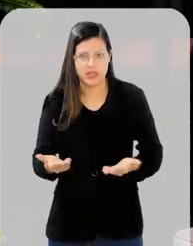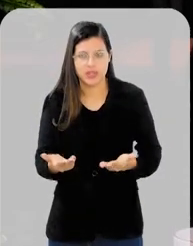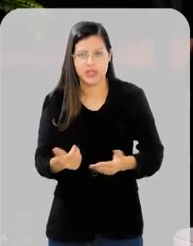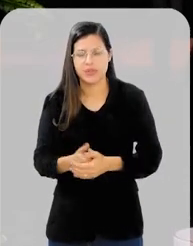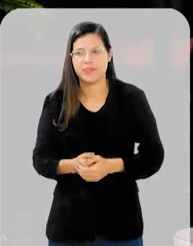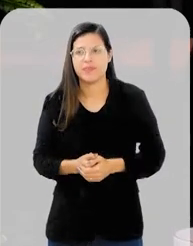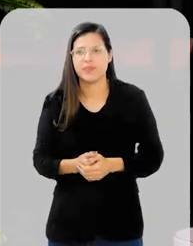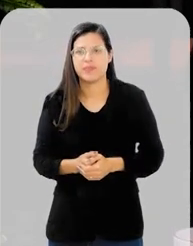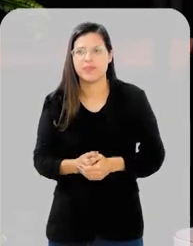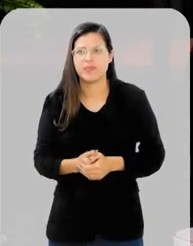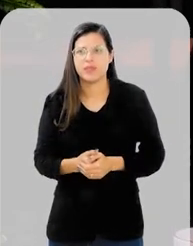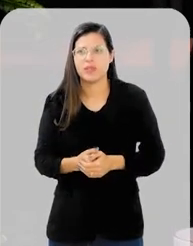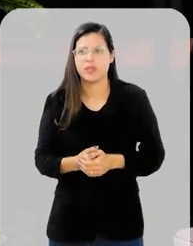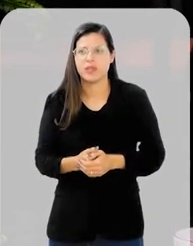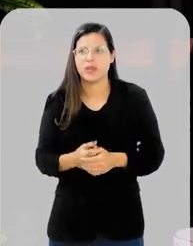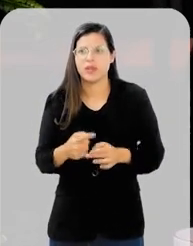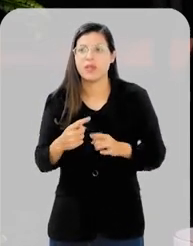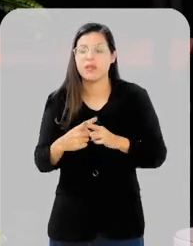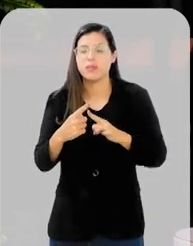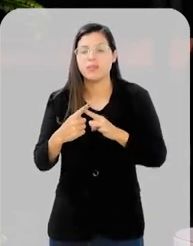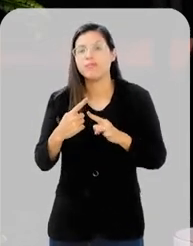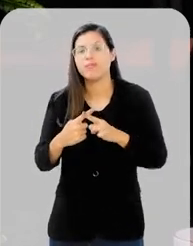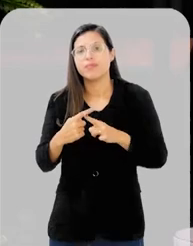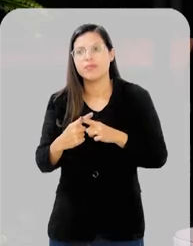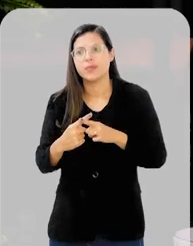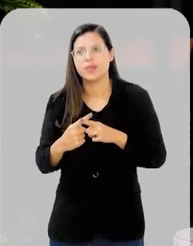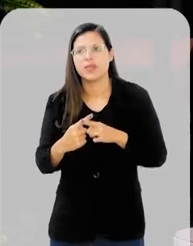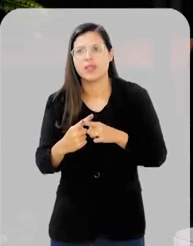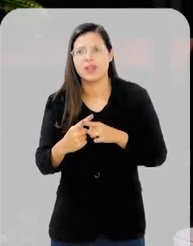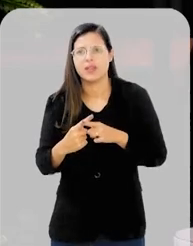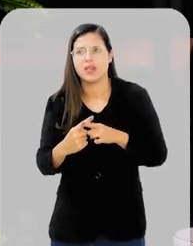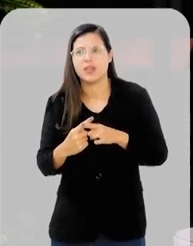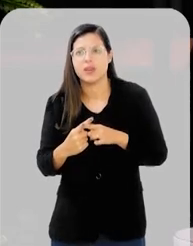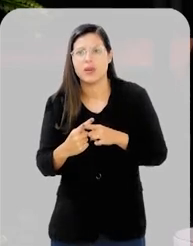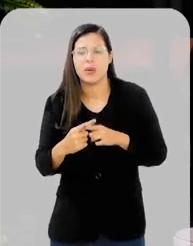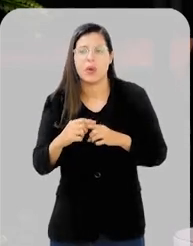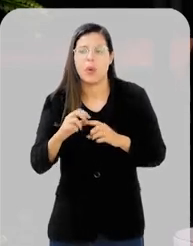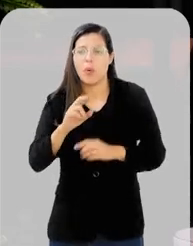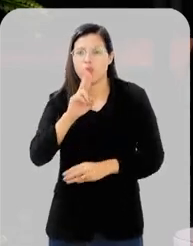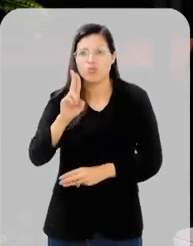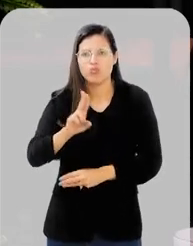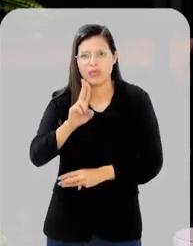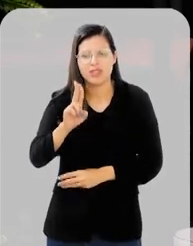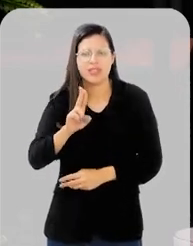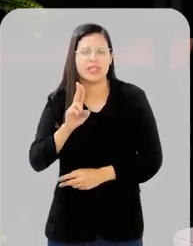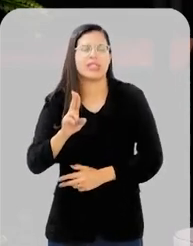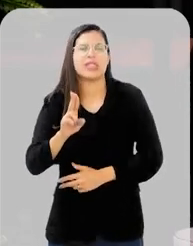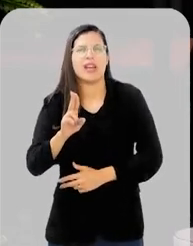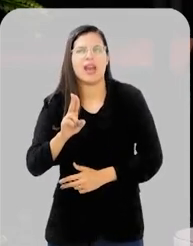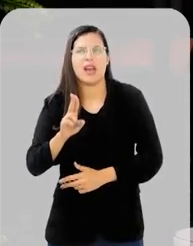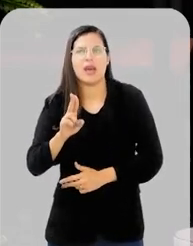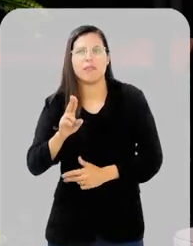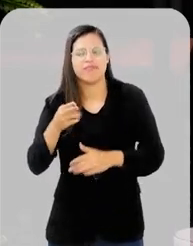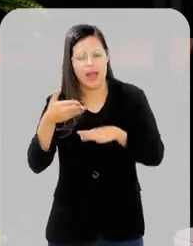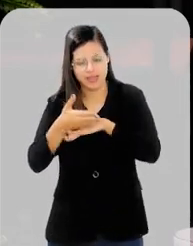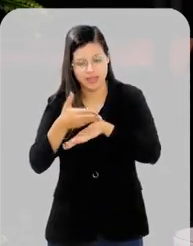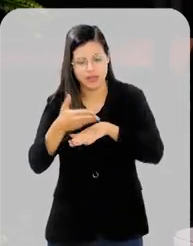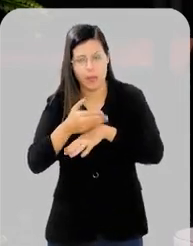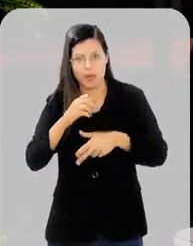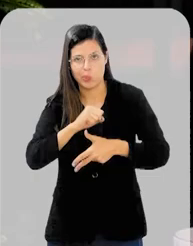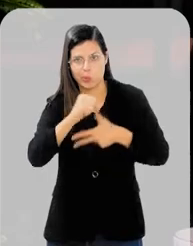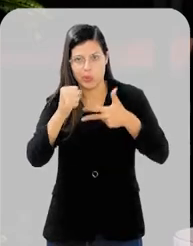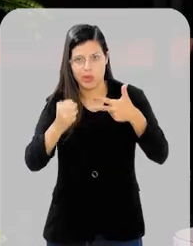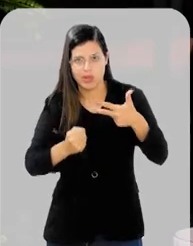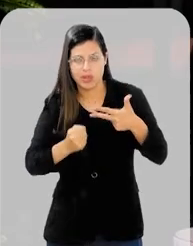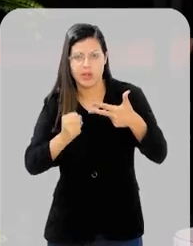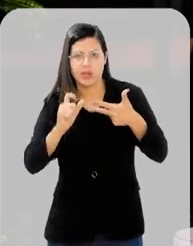eh usar E aí eu falo usar No melhor sentido né o o o poder público poder legislativo e também